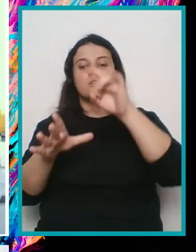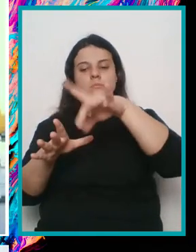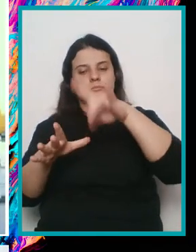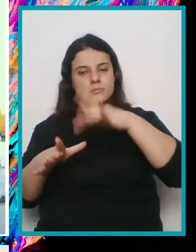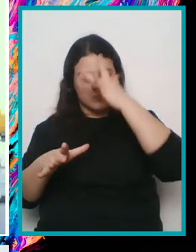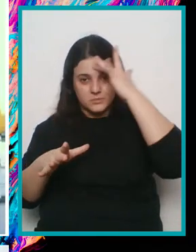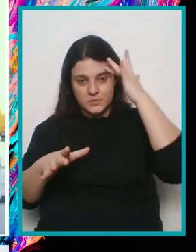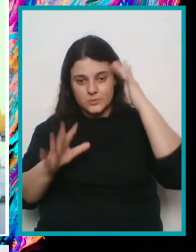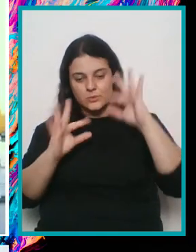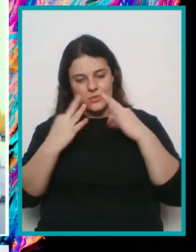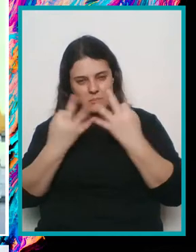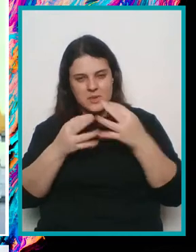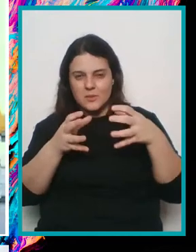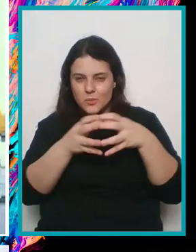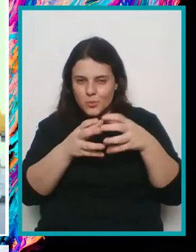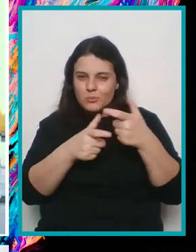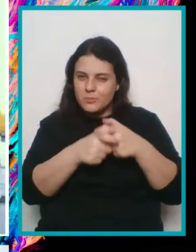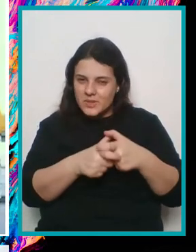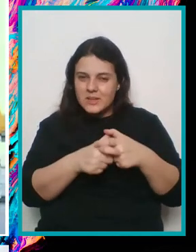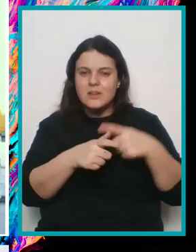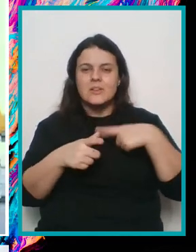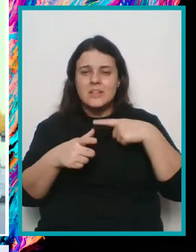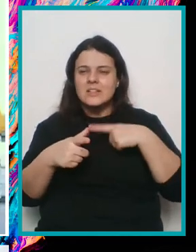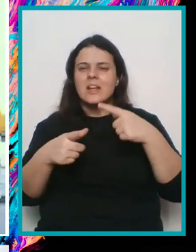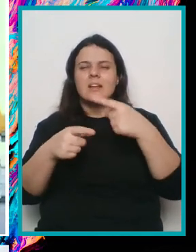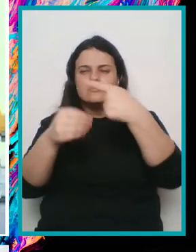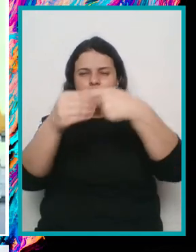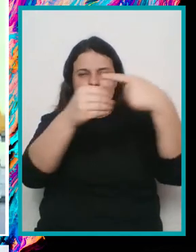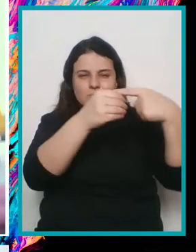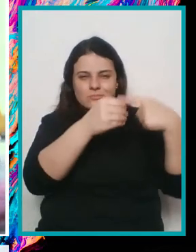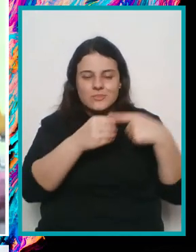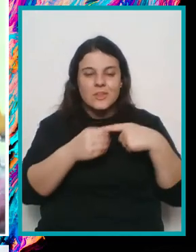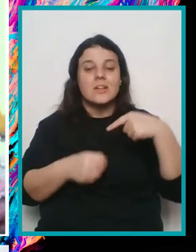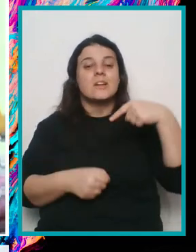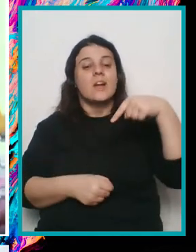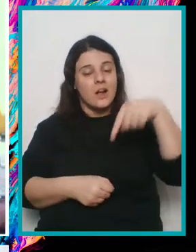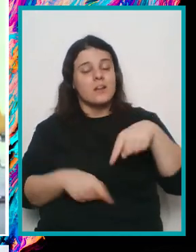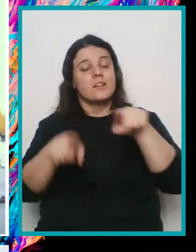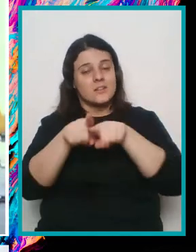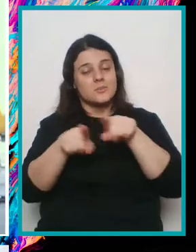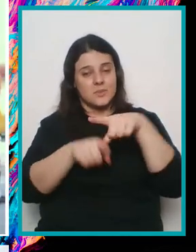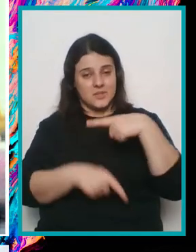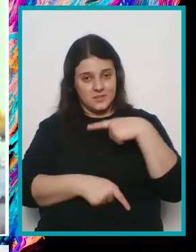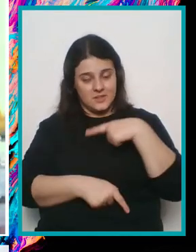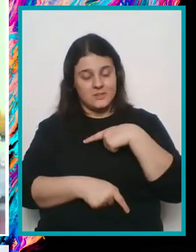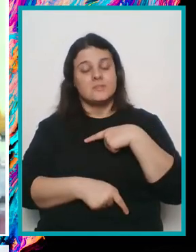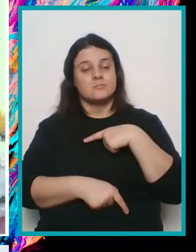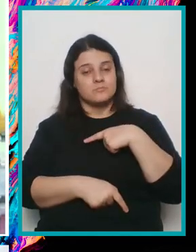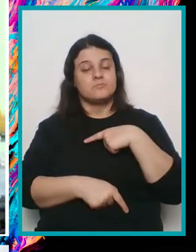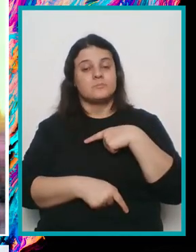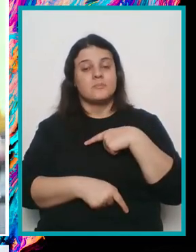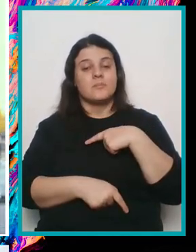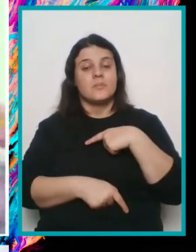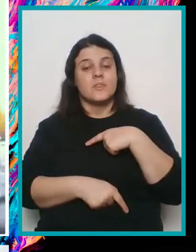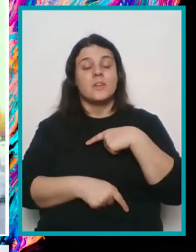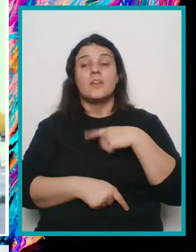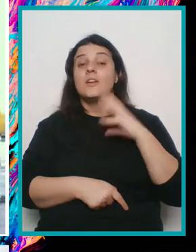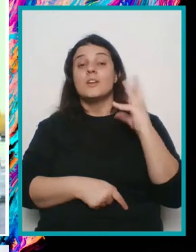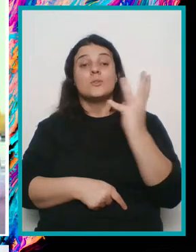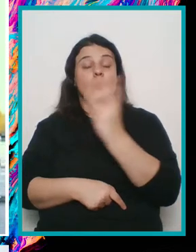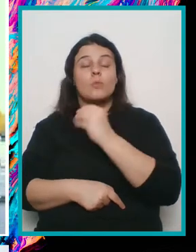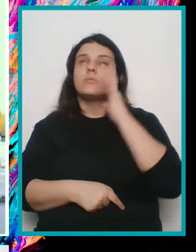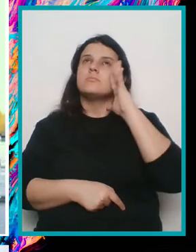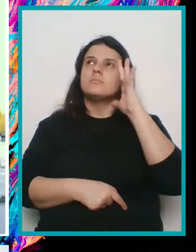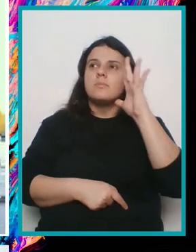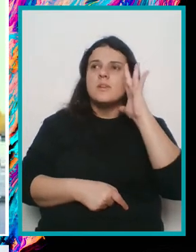todo mundo pensando em consumir menos, se perguntando, tipo, quantos sapatos eu preciso? Eu tenho tanto sapato e tá tudo